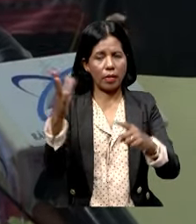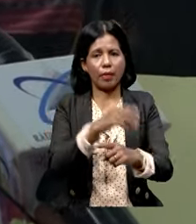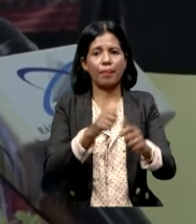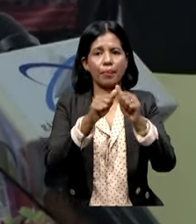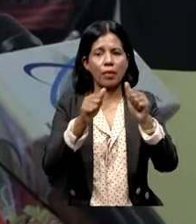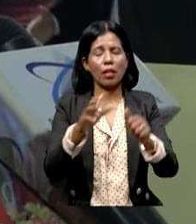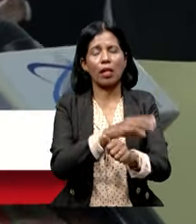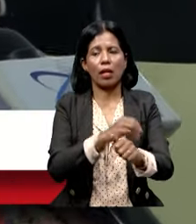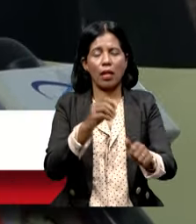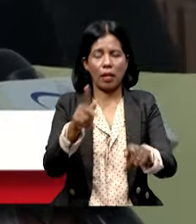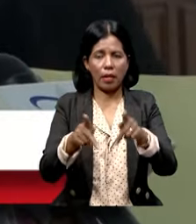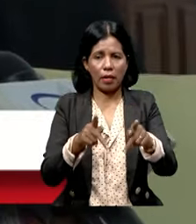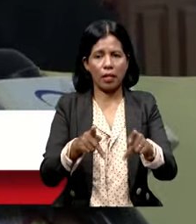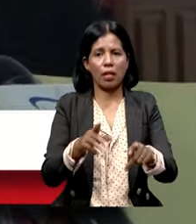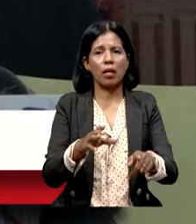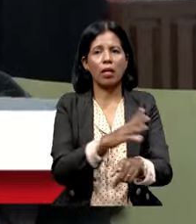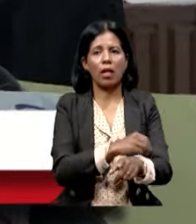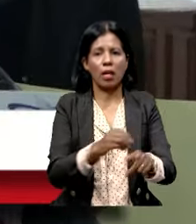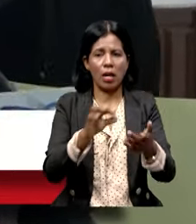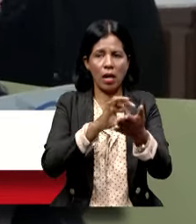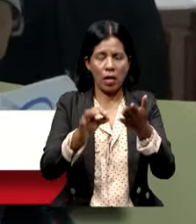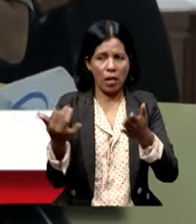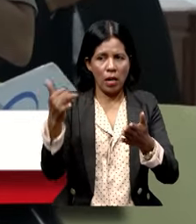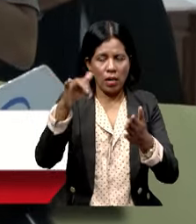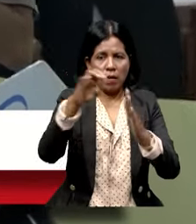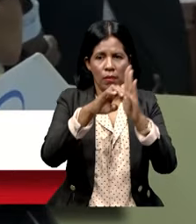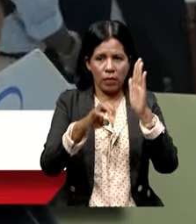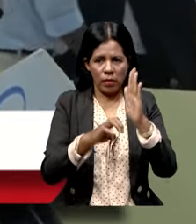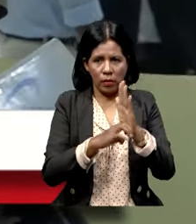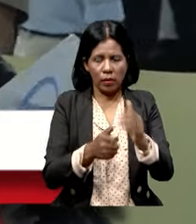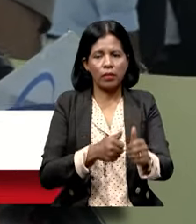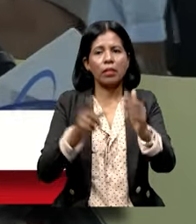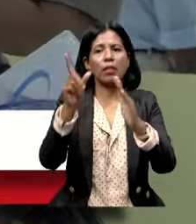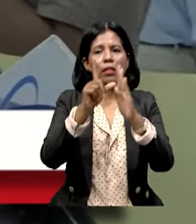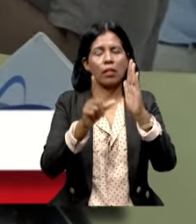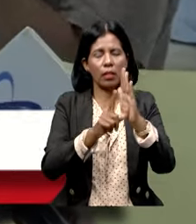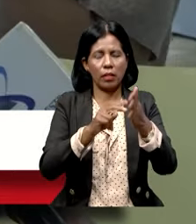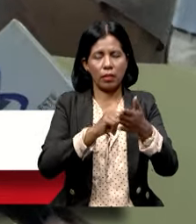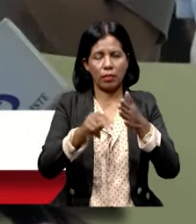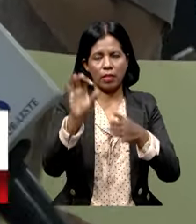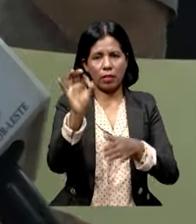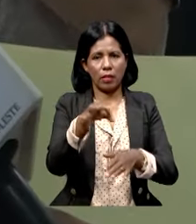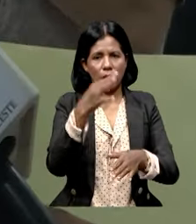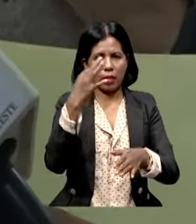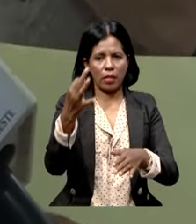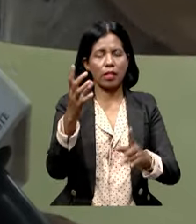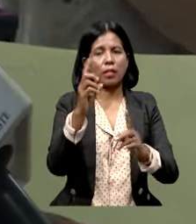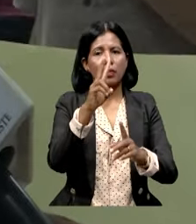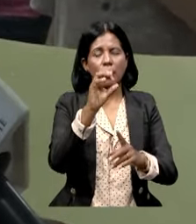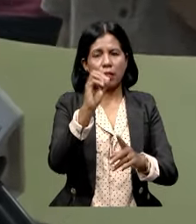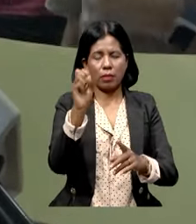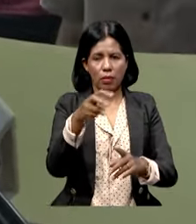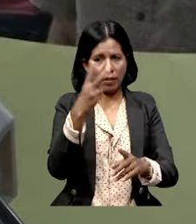adjuntos, escrivão, né, carreira ida, né, bem requerem que assira no estatuto, do decreto-lei número 19 de 2012,